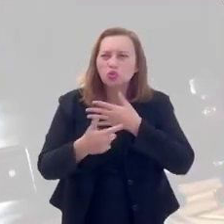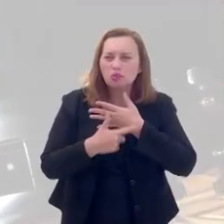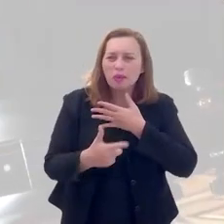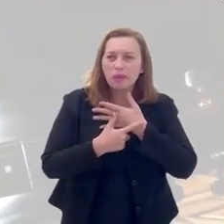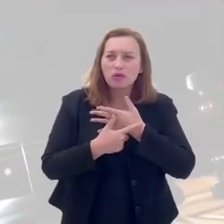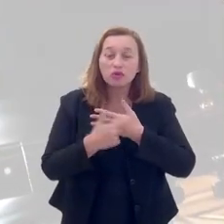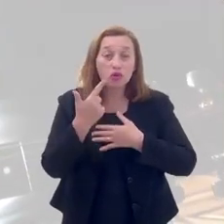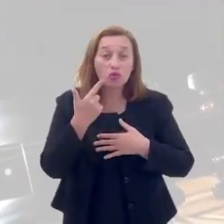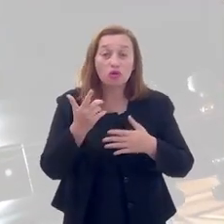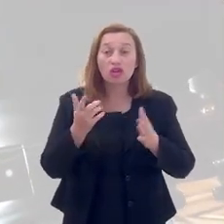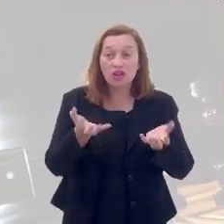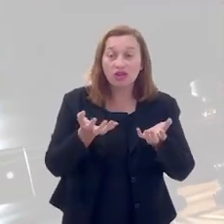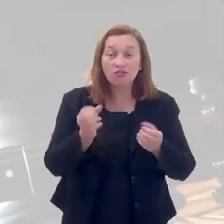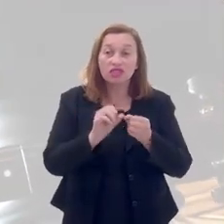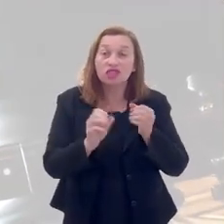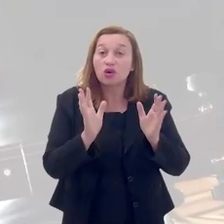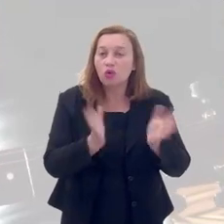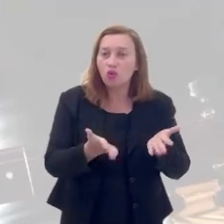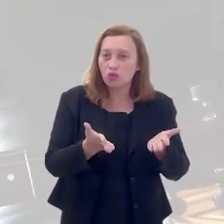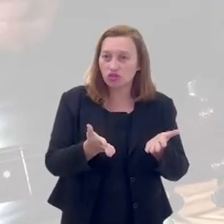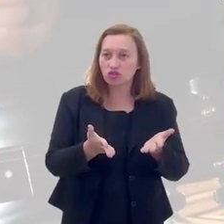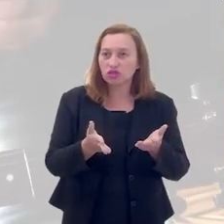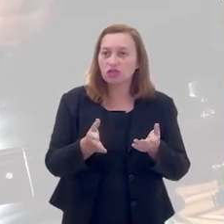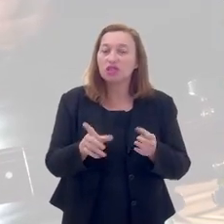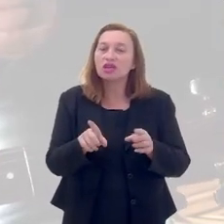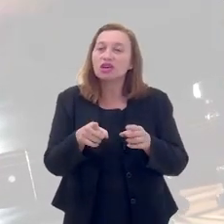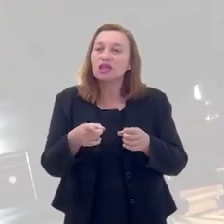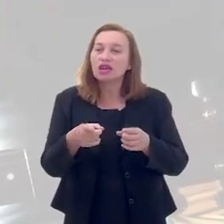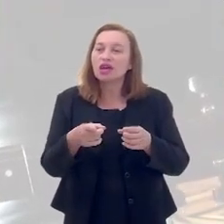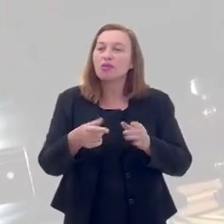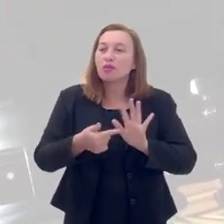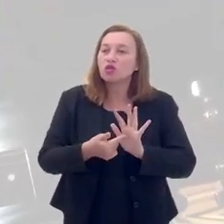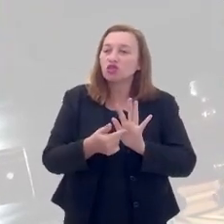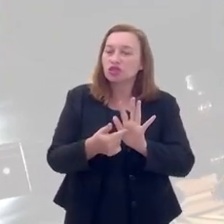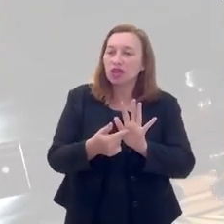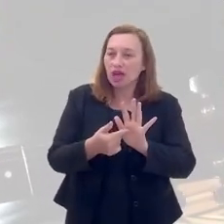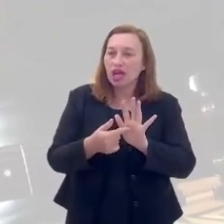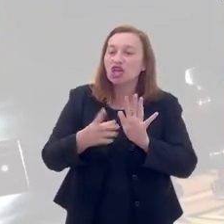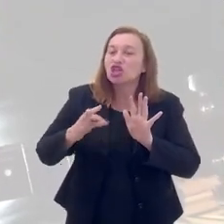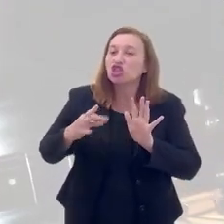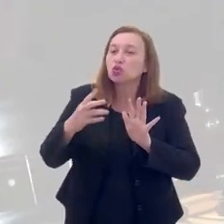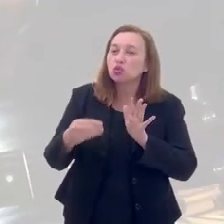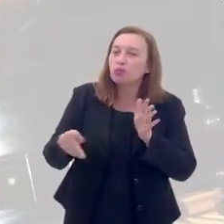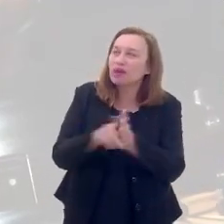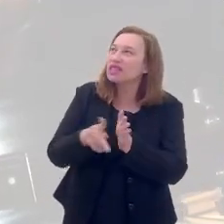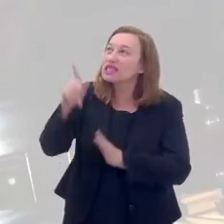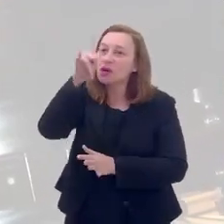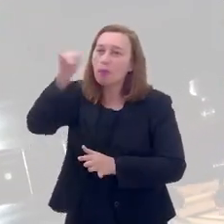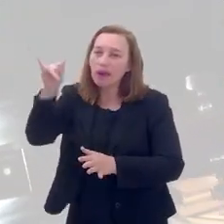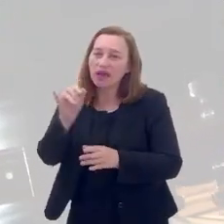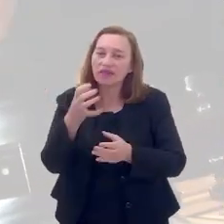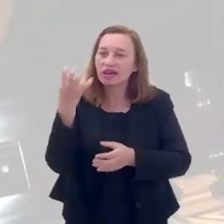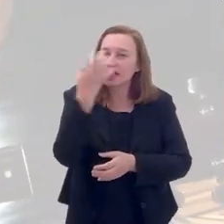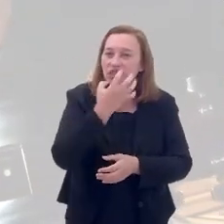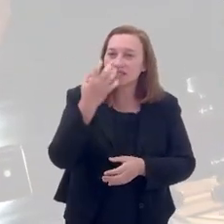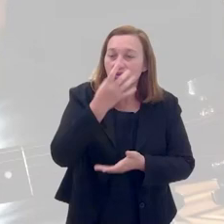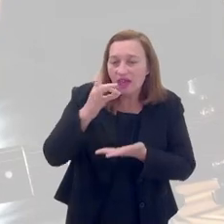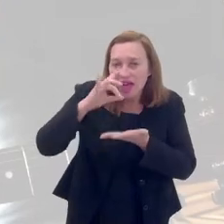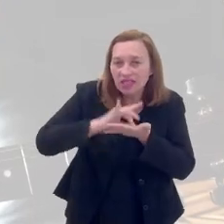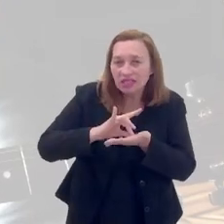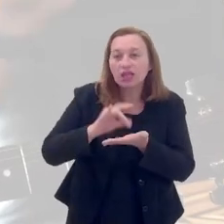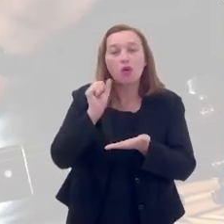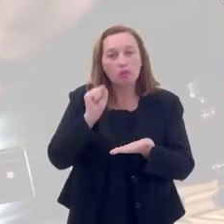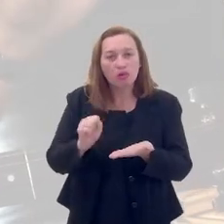papéis o que eu procuro fazer hoje é é isto que cantam na canção tudo é do pai tudo é dele então a partir desta realidade